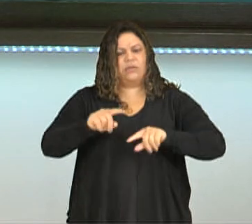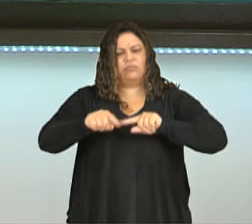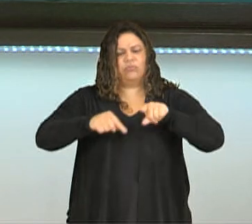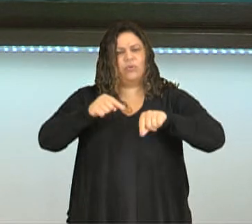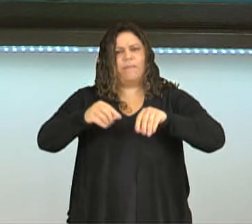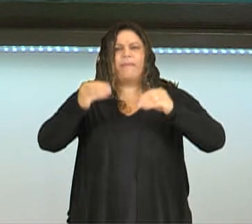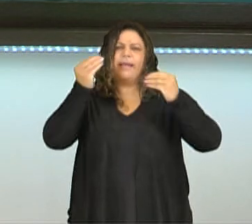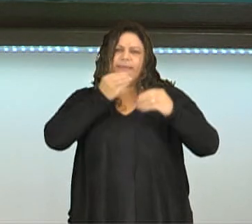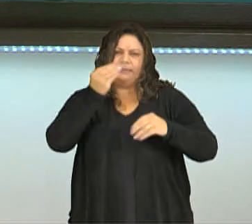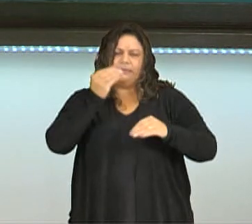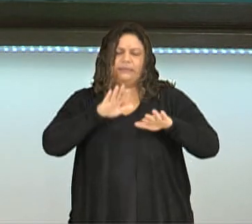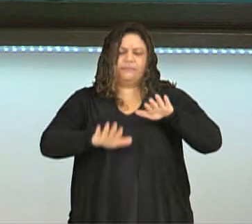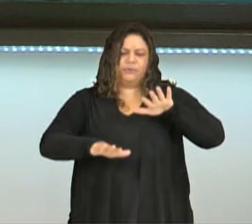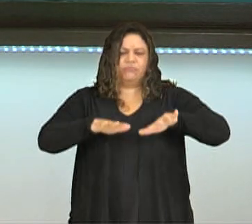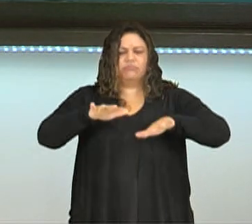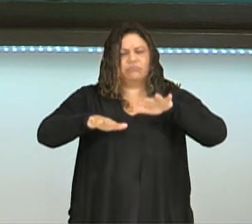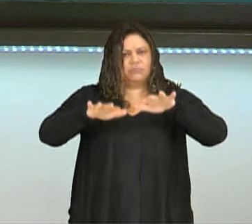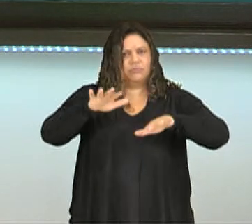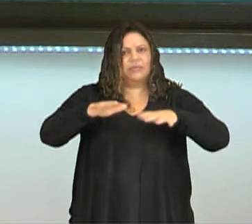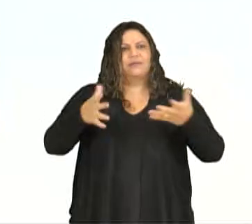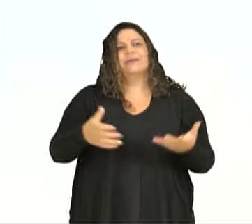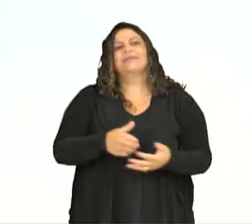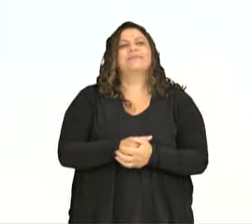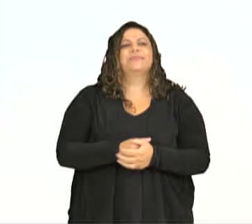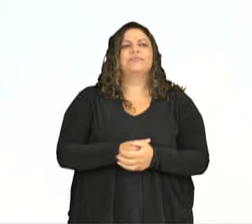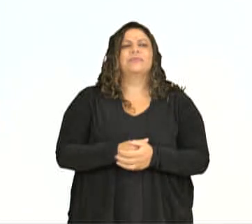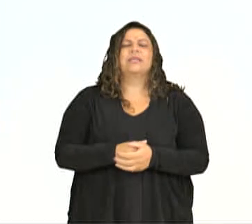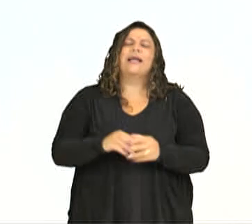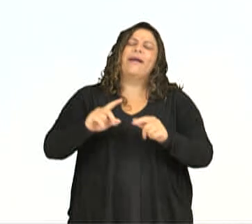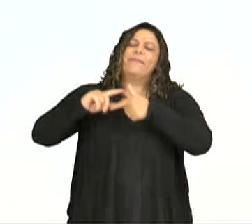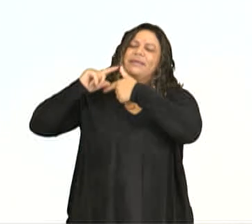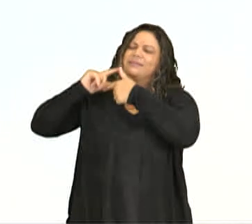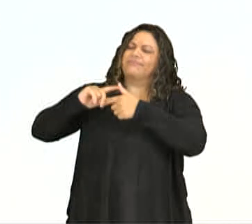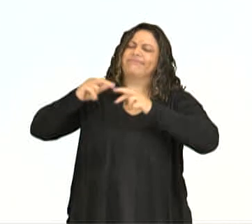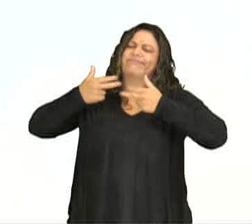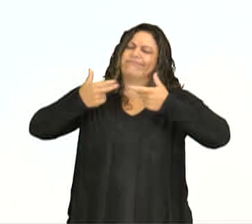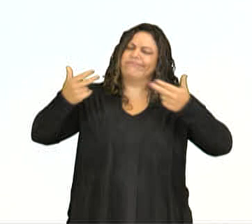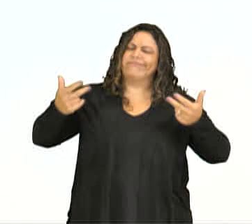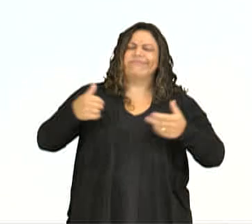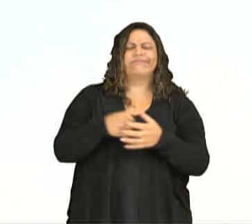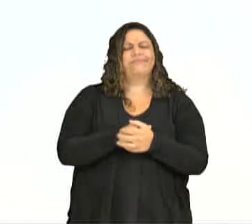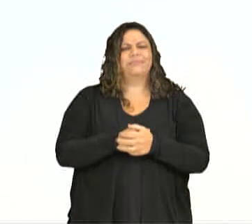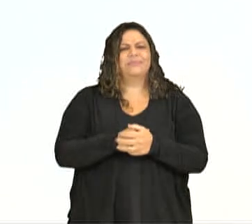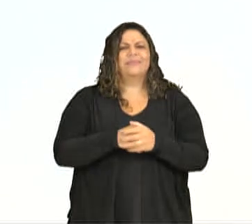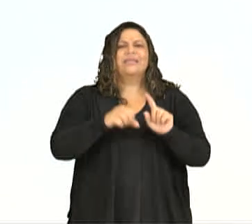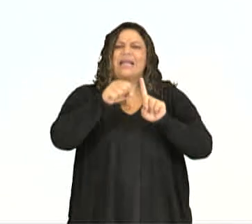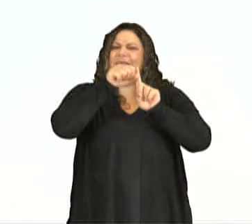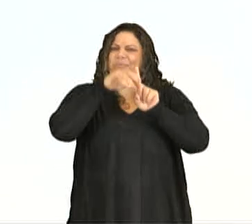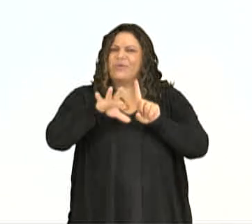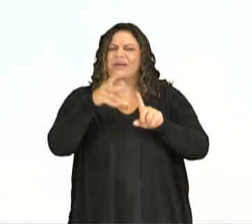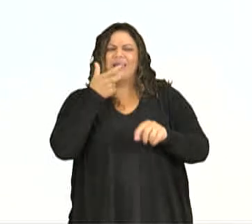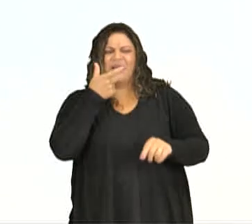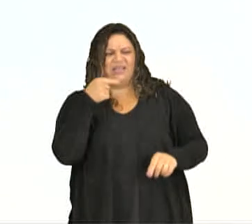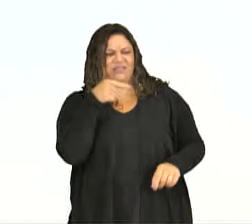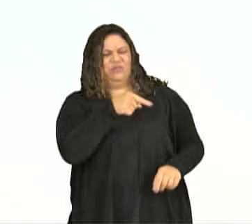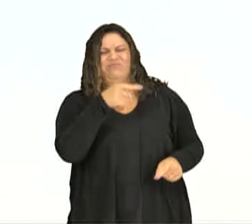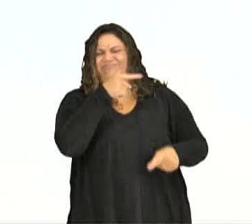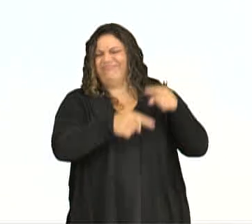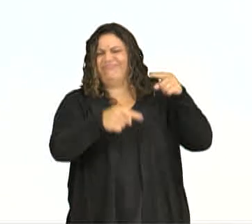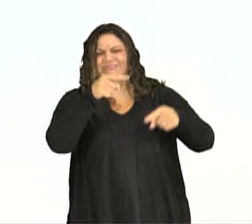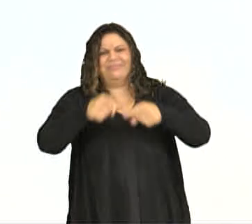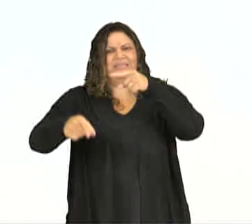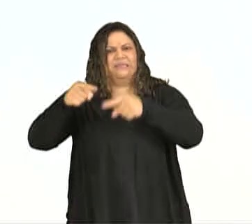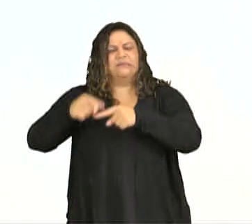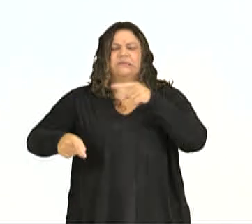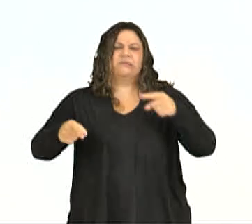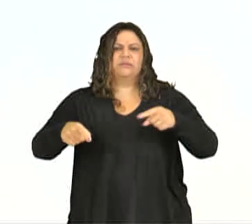se originar de camadas populares, ela era vista como imoral e vulgar, chegando até mesmo a ser proibida em